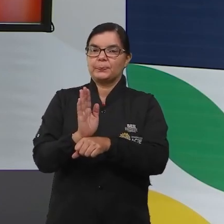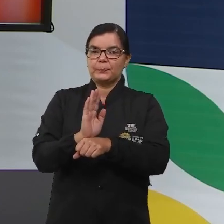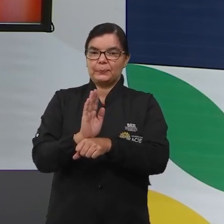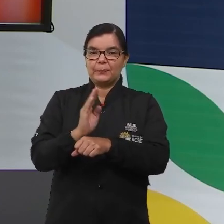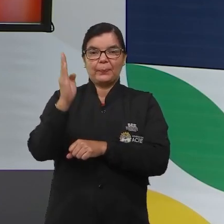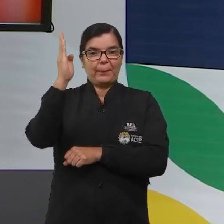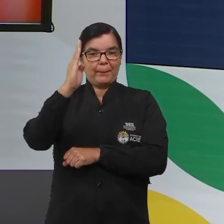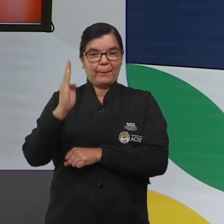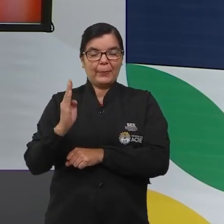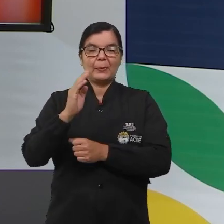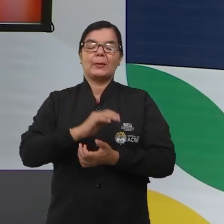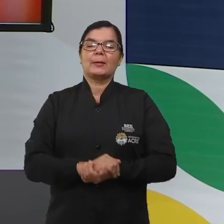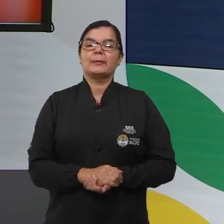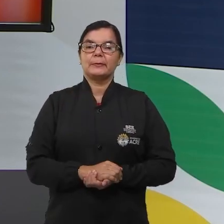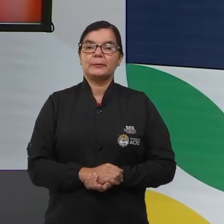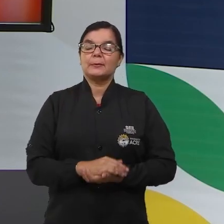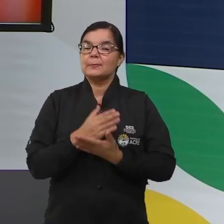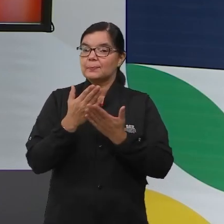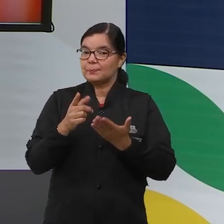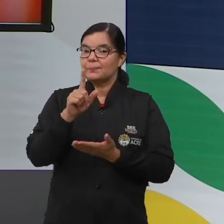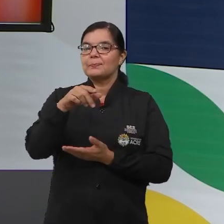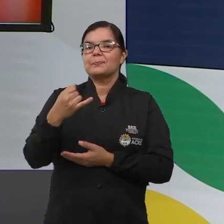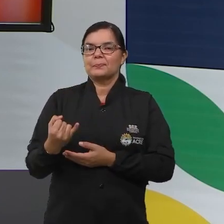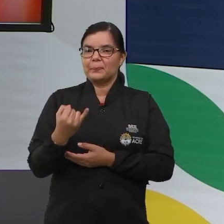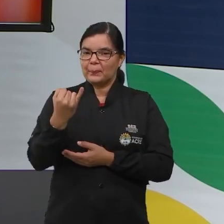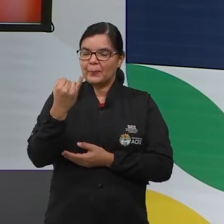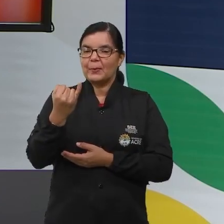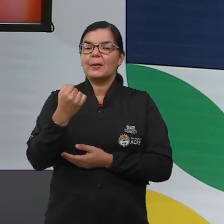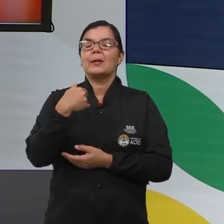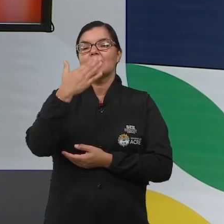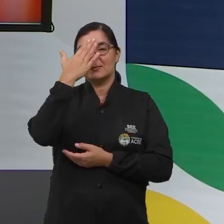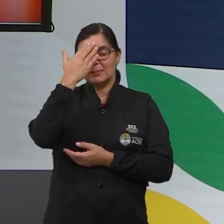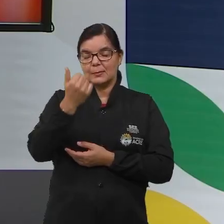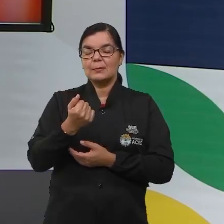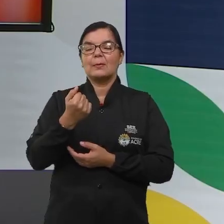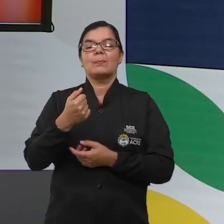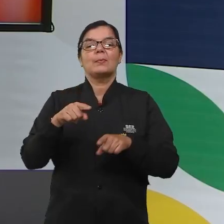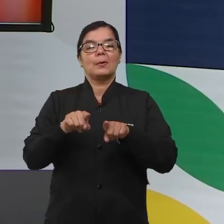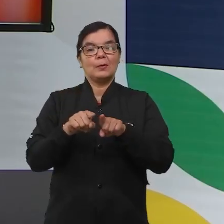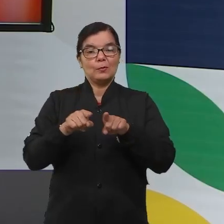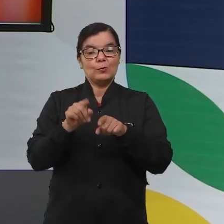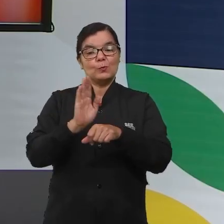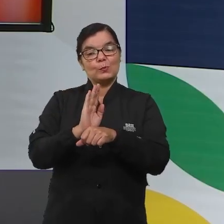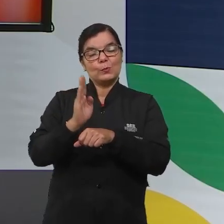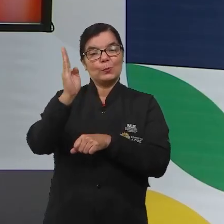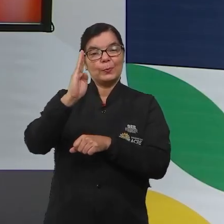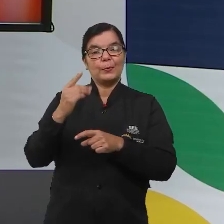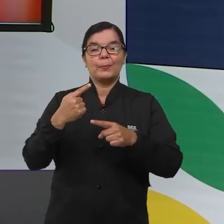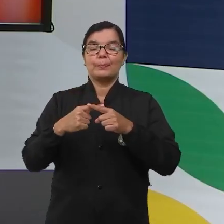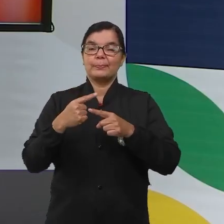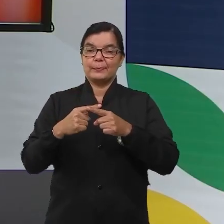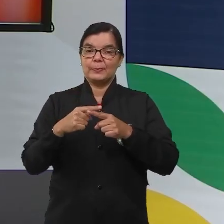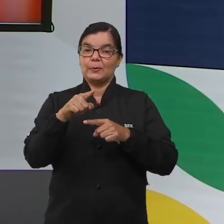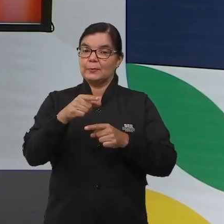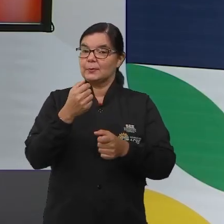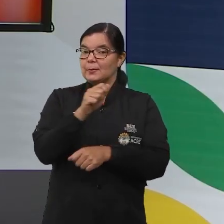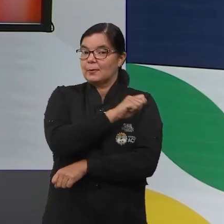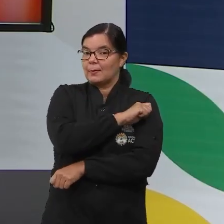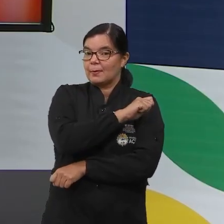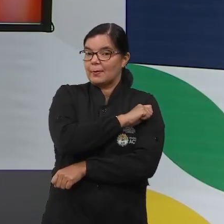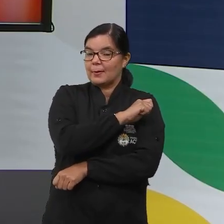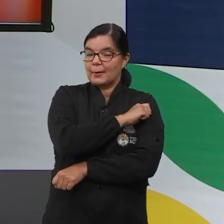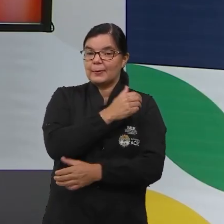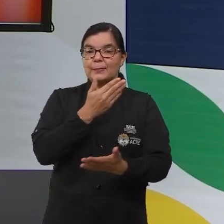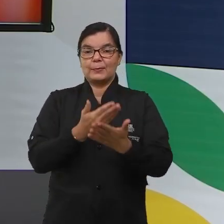cinematográficas brasileiras. Então é importante, viu, gente, a gente conhecer as obras brasileiras, até porque você que é estudante,